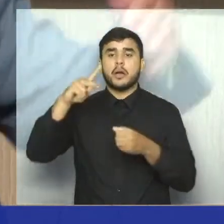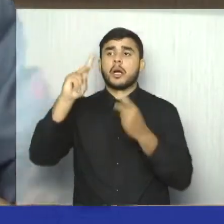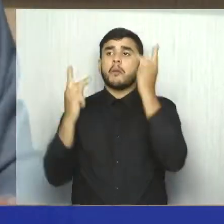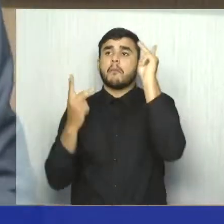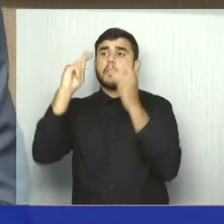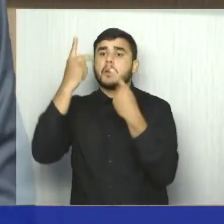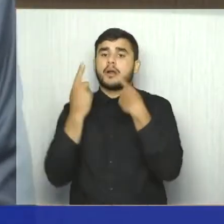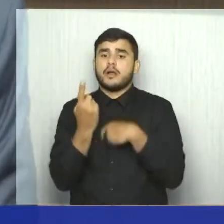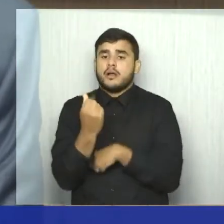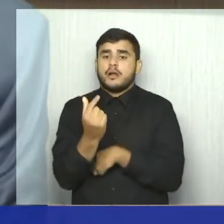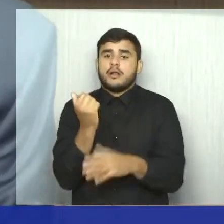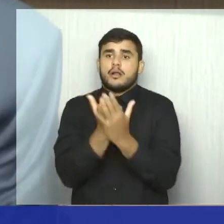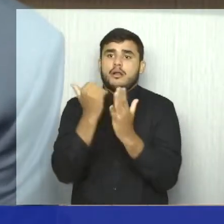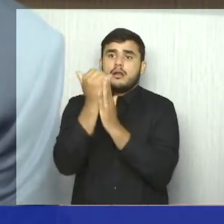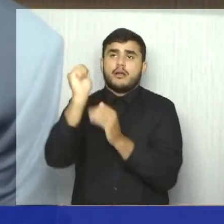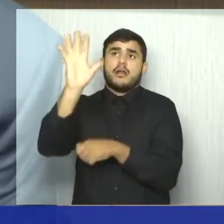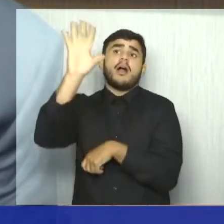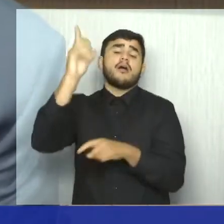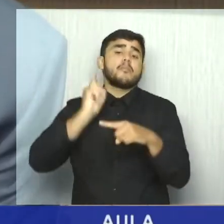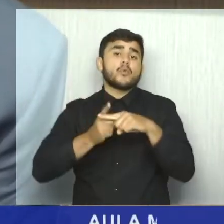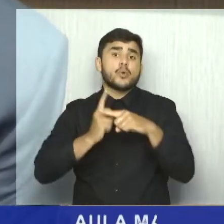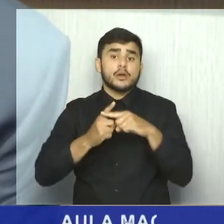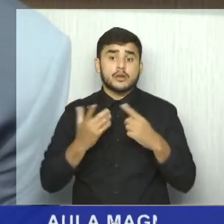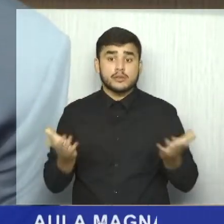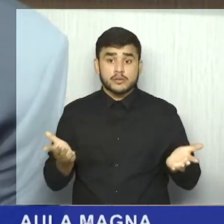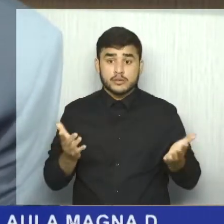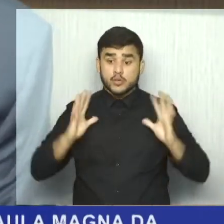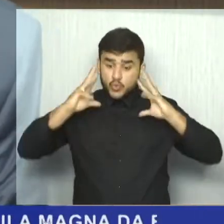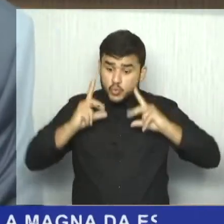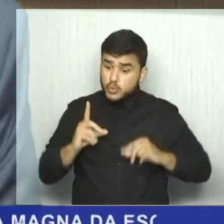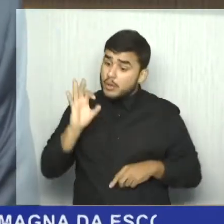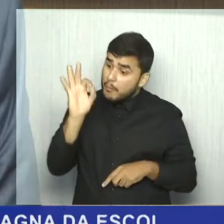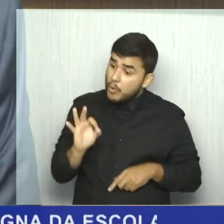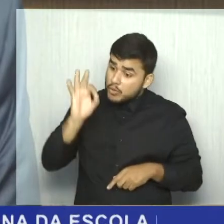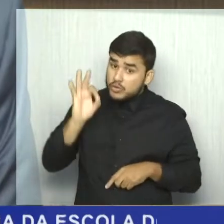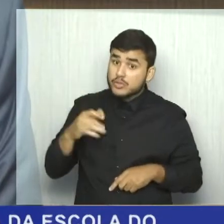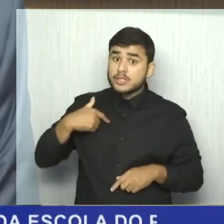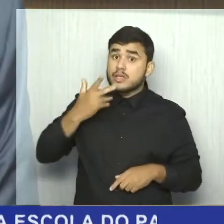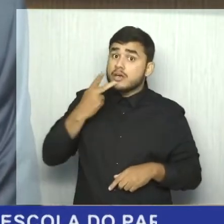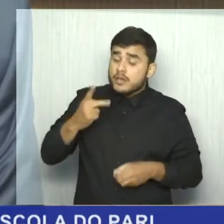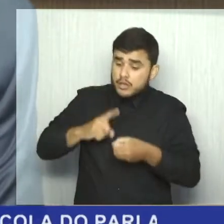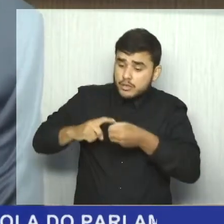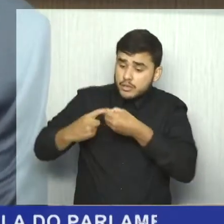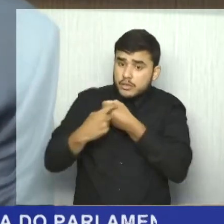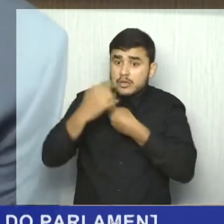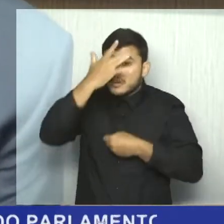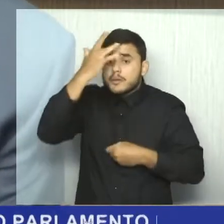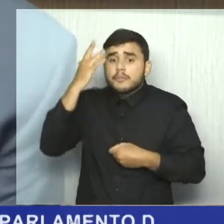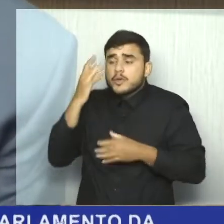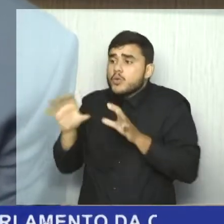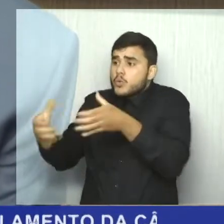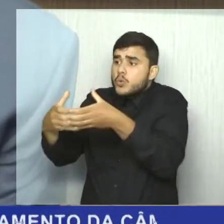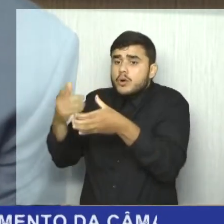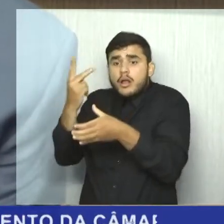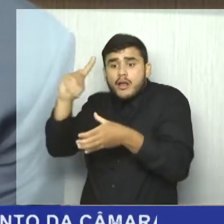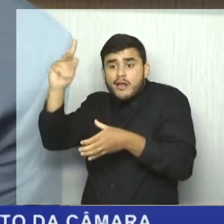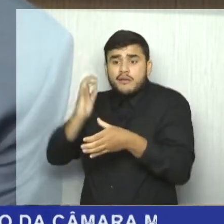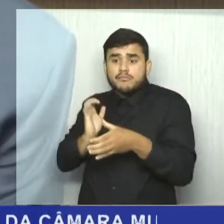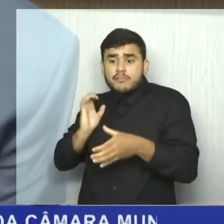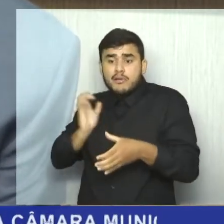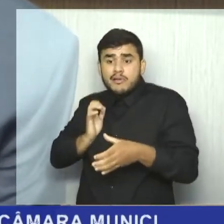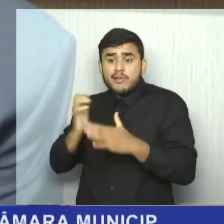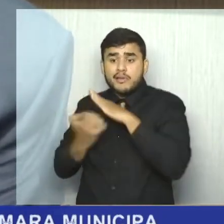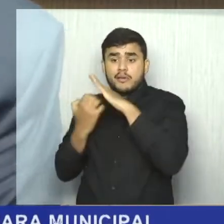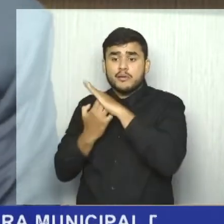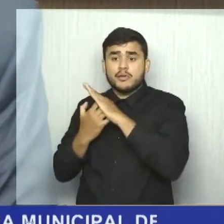tão caro? Porque entregaram o capital não votante da Petrobras a acionistas minoritários. E aí